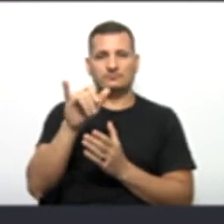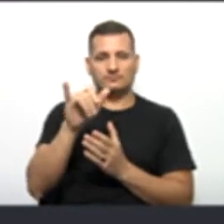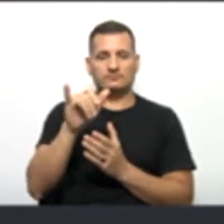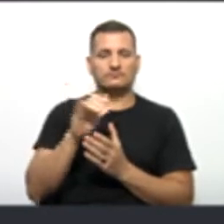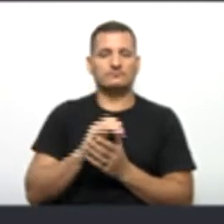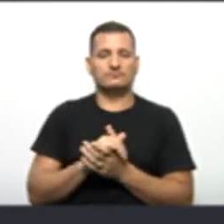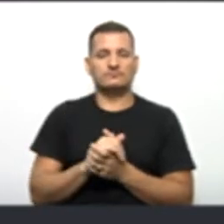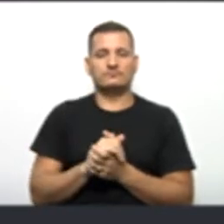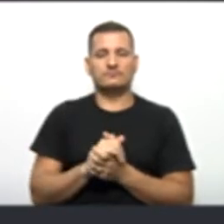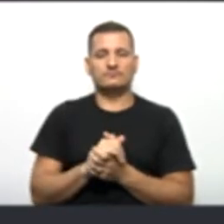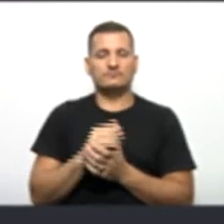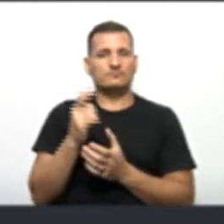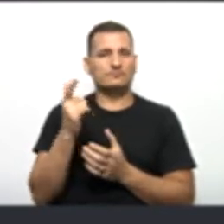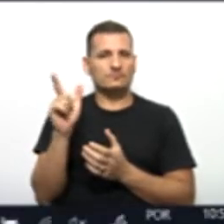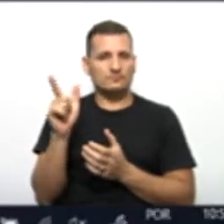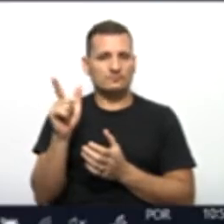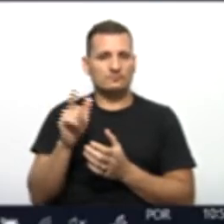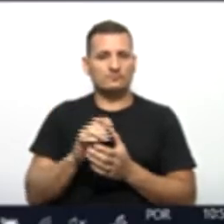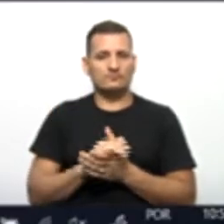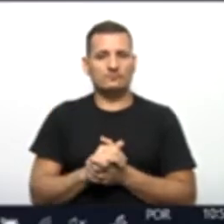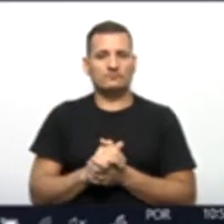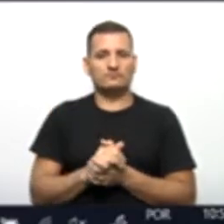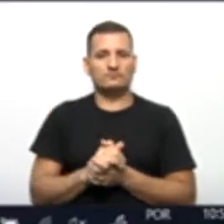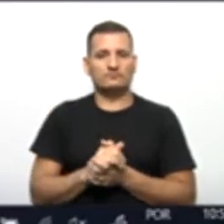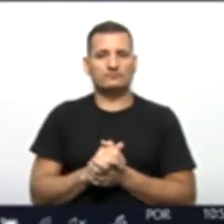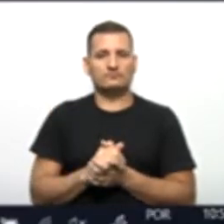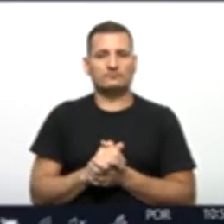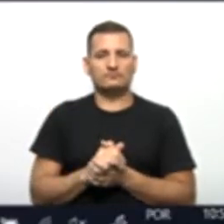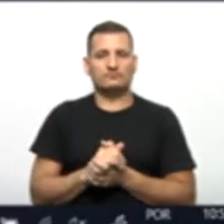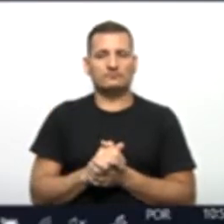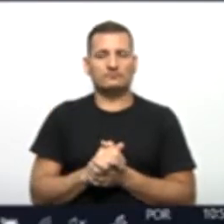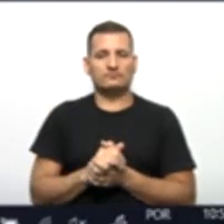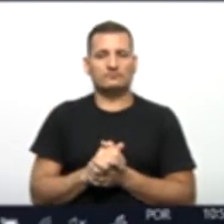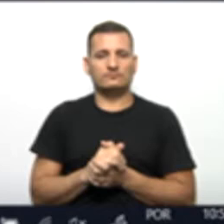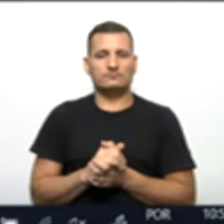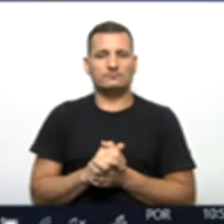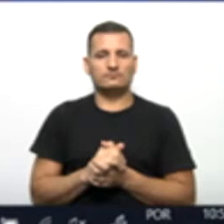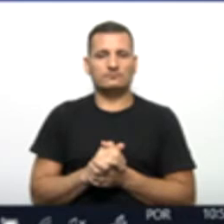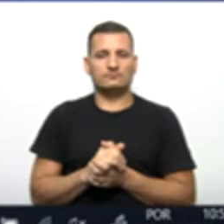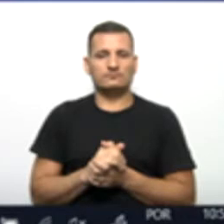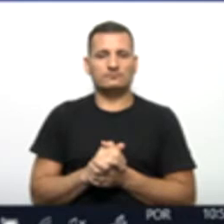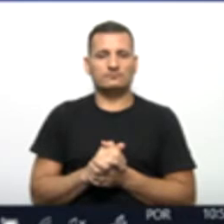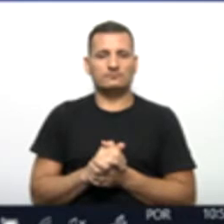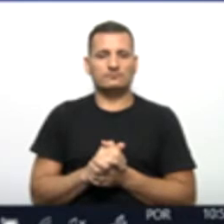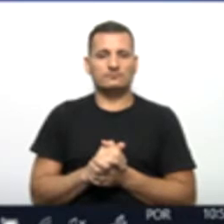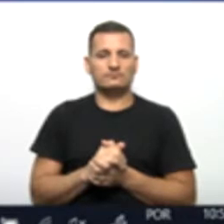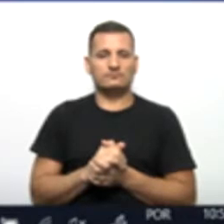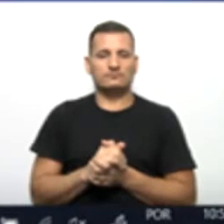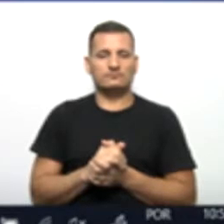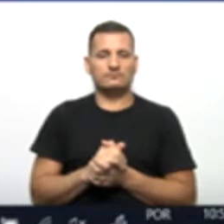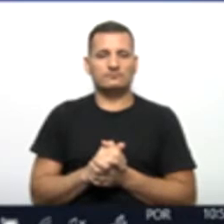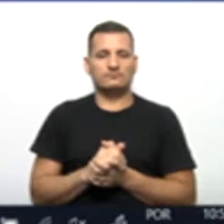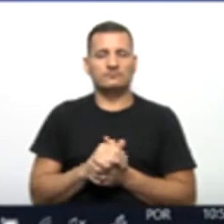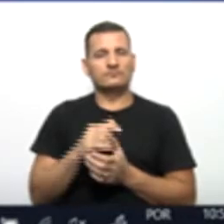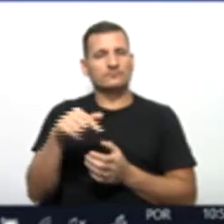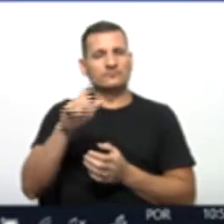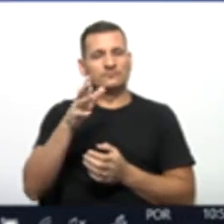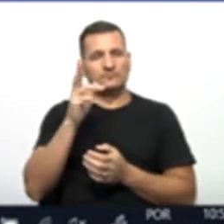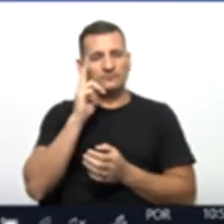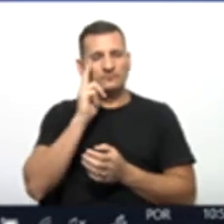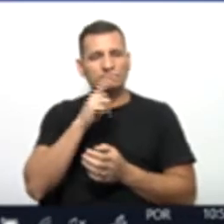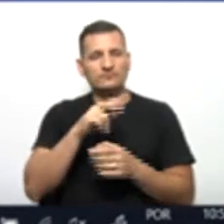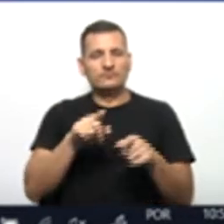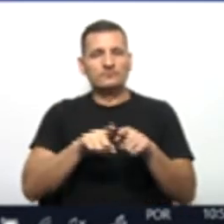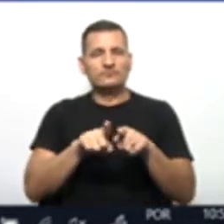outra coisa que é interessante a gente vê também é que isso vocês já viram também com o professor